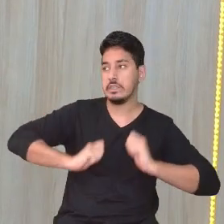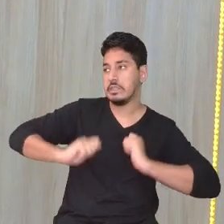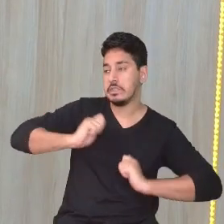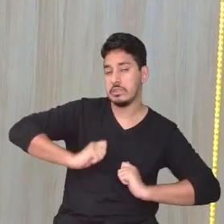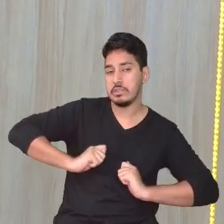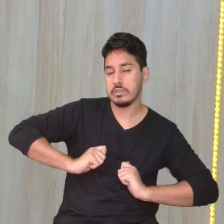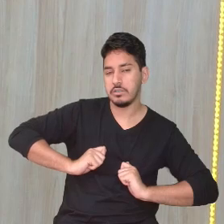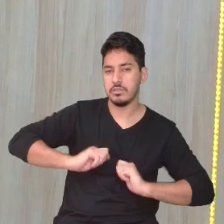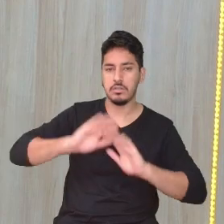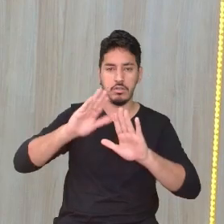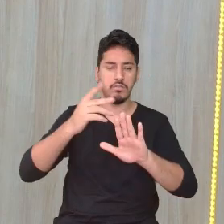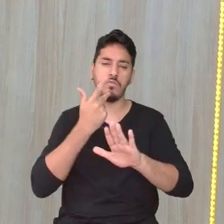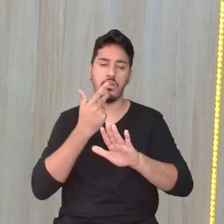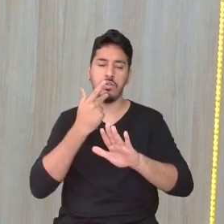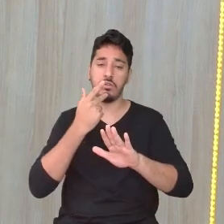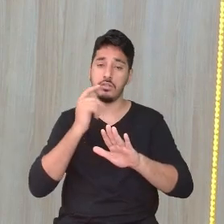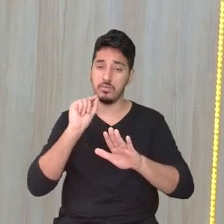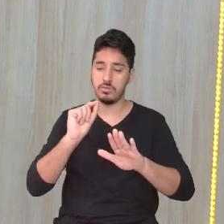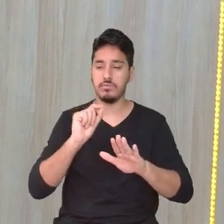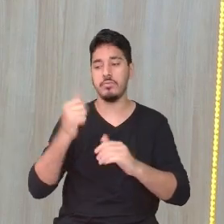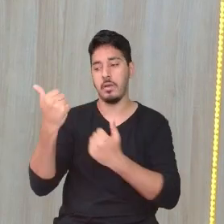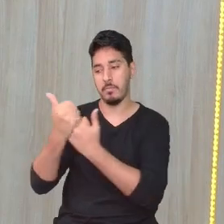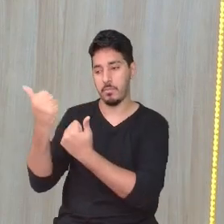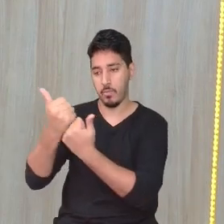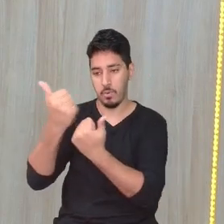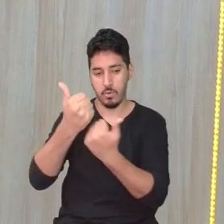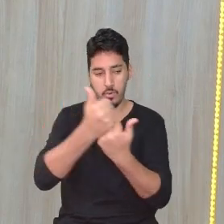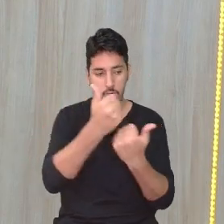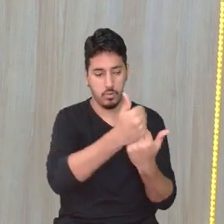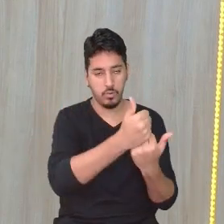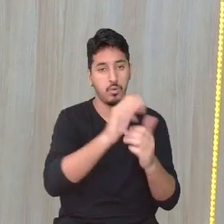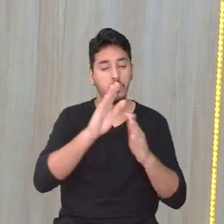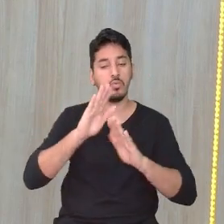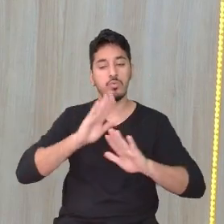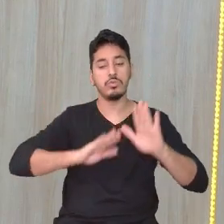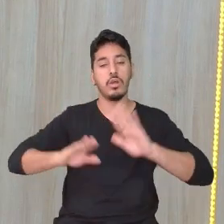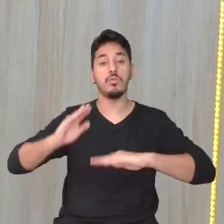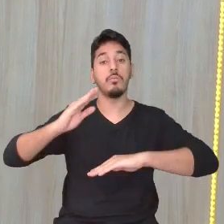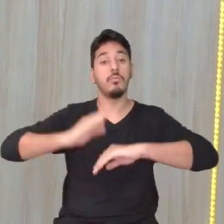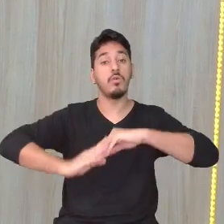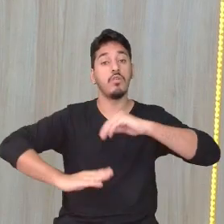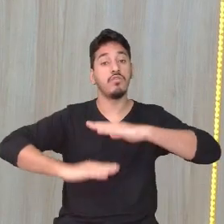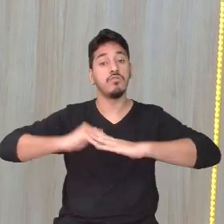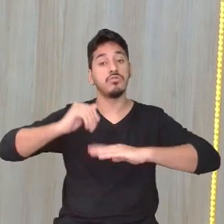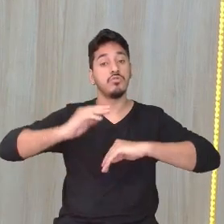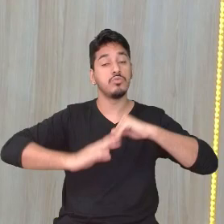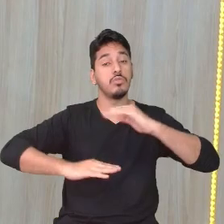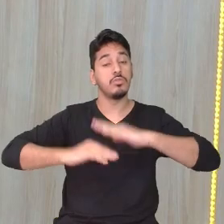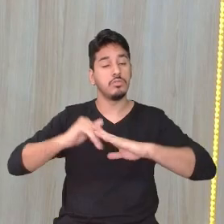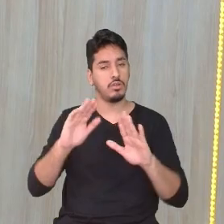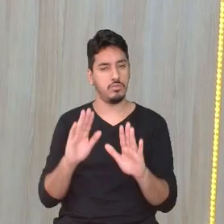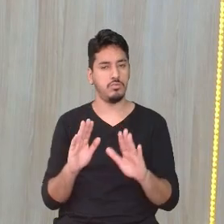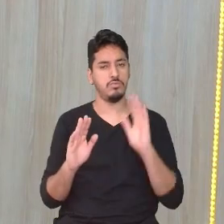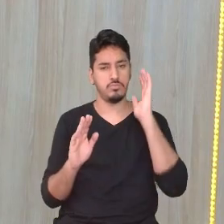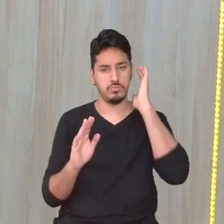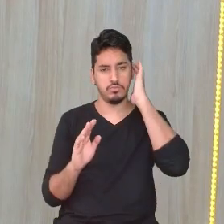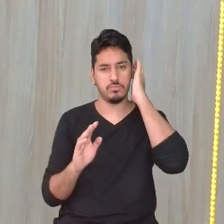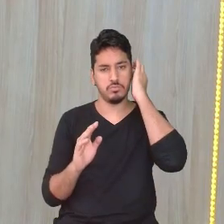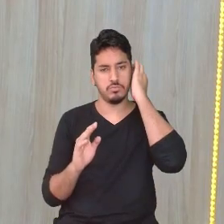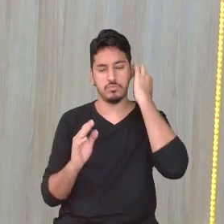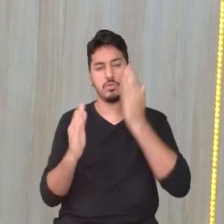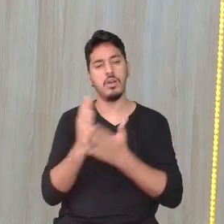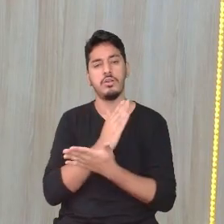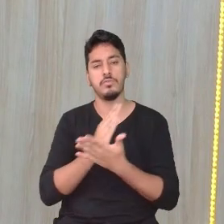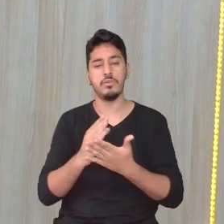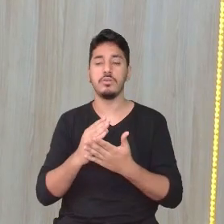que é necessário, além dessa rede de apoio, um cuidado profissional efetivo, viu, gente? Às vezes é